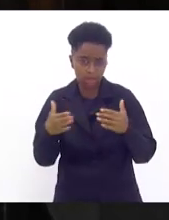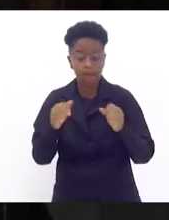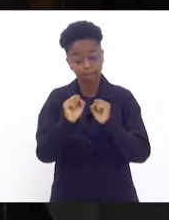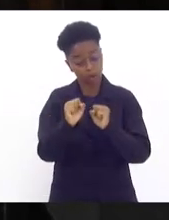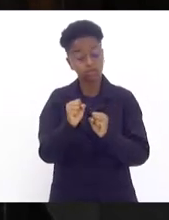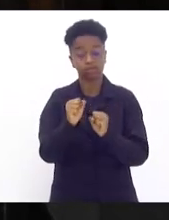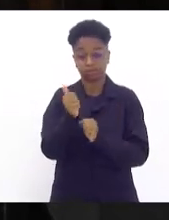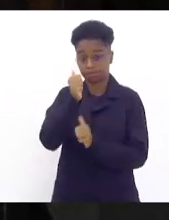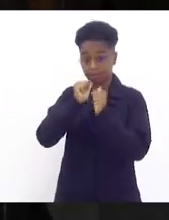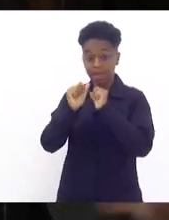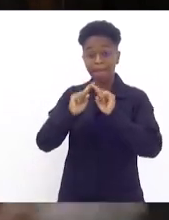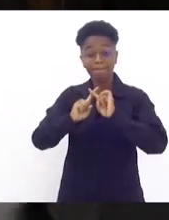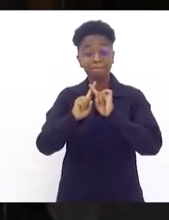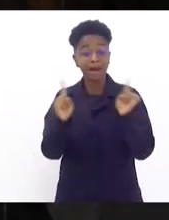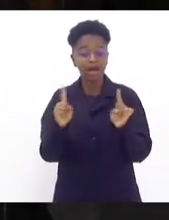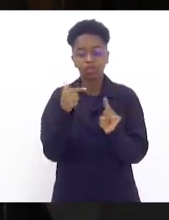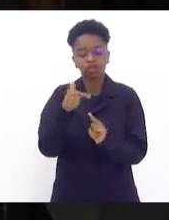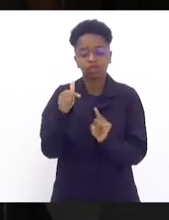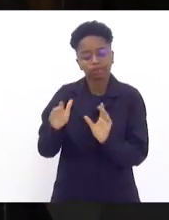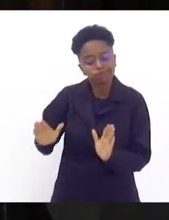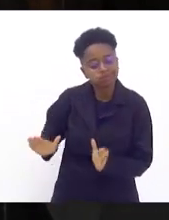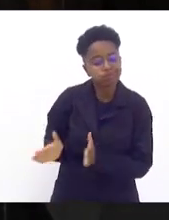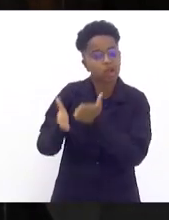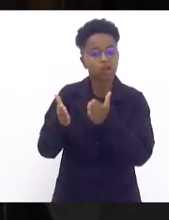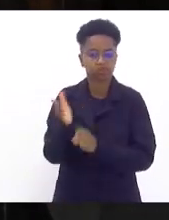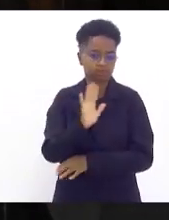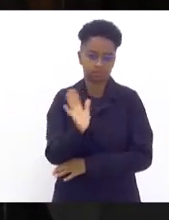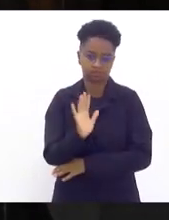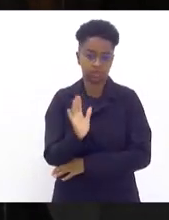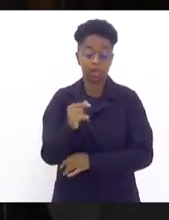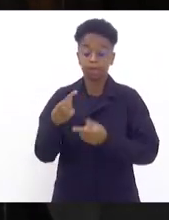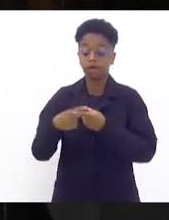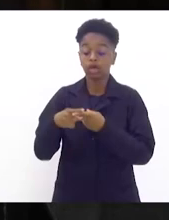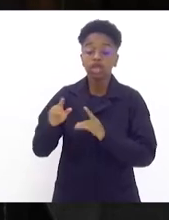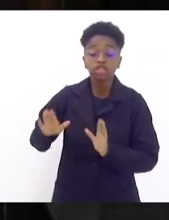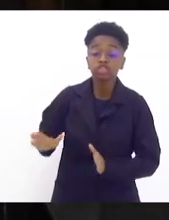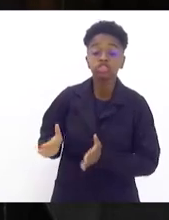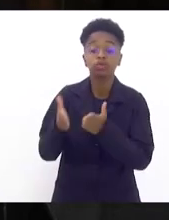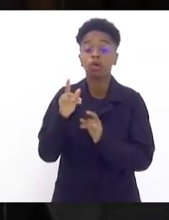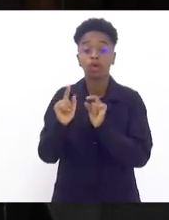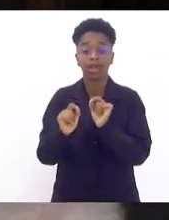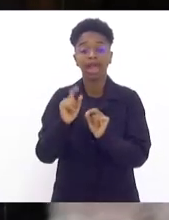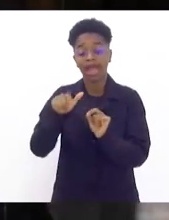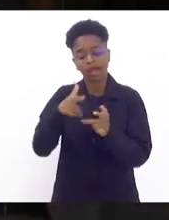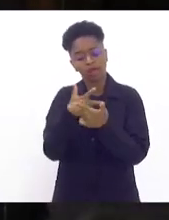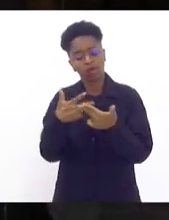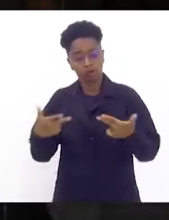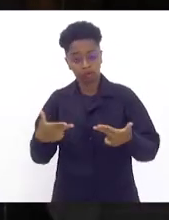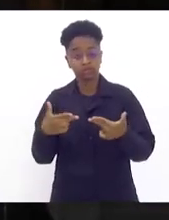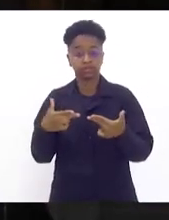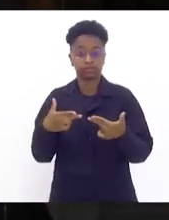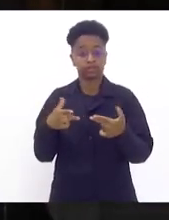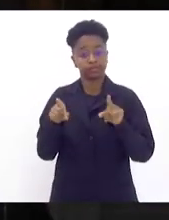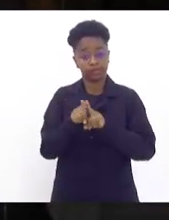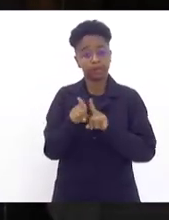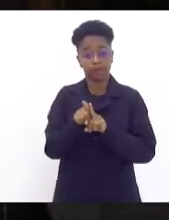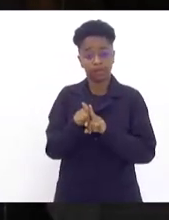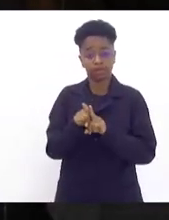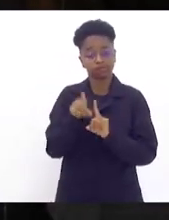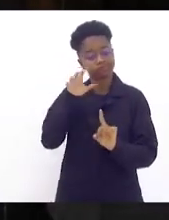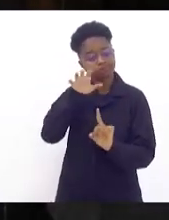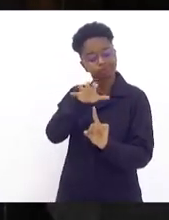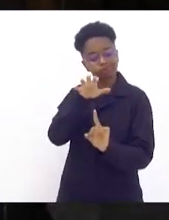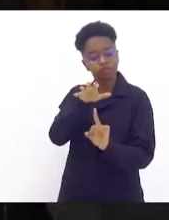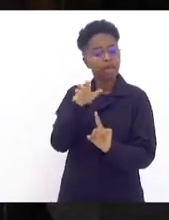bebe, agora sem uma lógica de estímulo ao consumo, porque o estímulo ao consumo é uma das questões que leva também ao